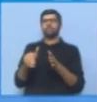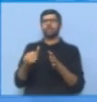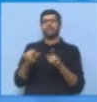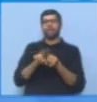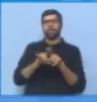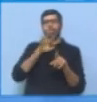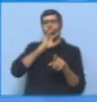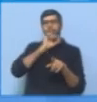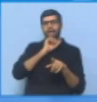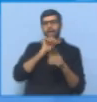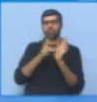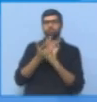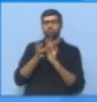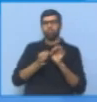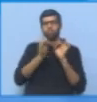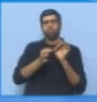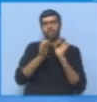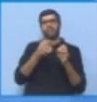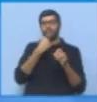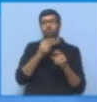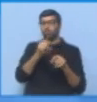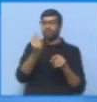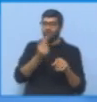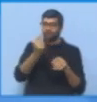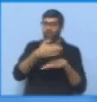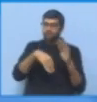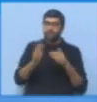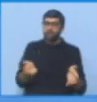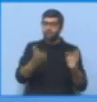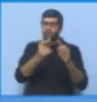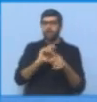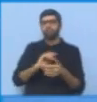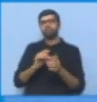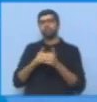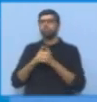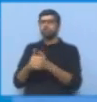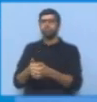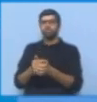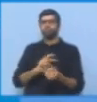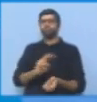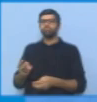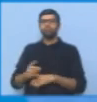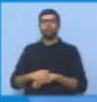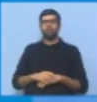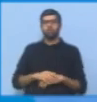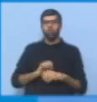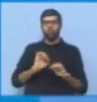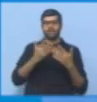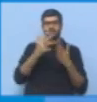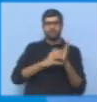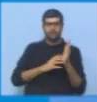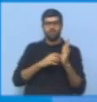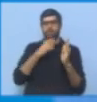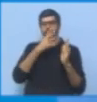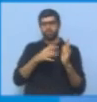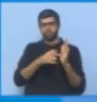mãe carnal que toma conta de Jesus e que diz a Jesus o que deve fazer para passar a ser discípula. É muito interessante que no princípio do texto